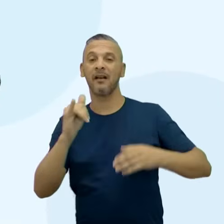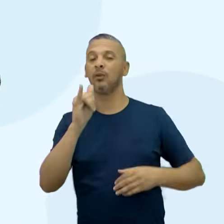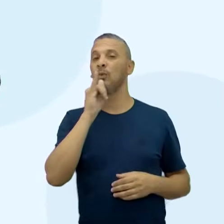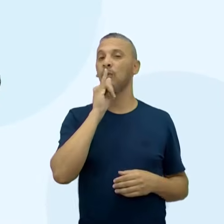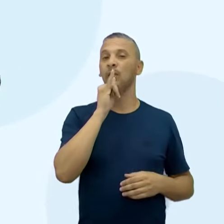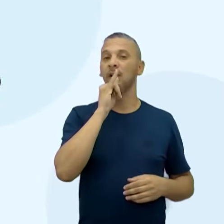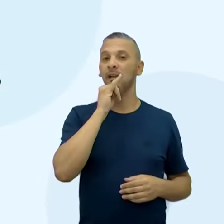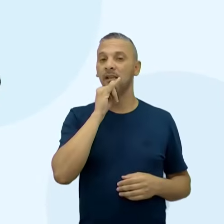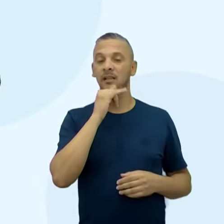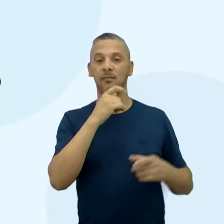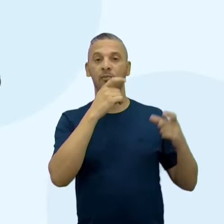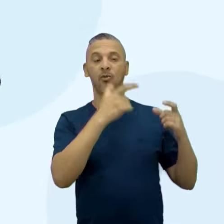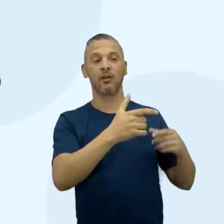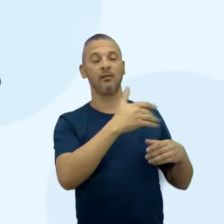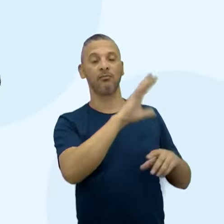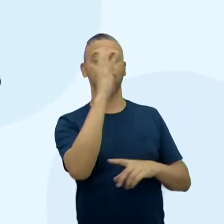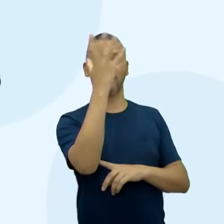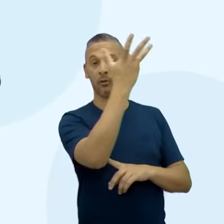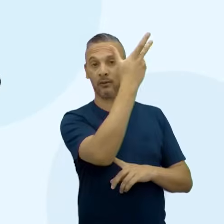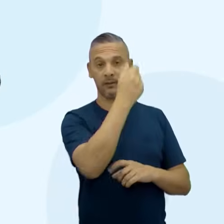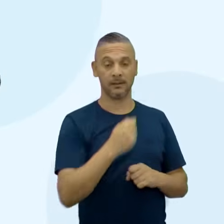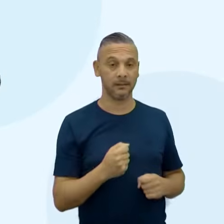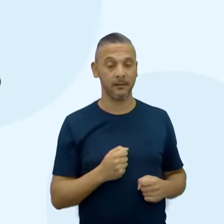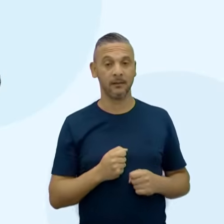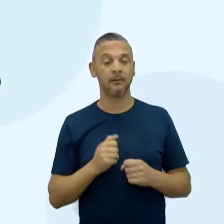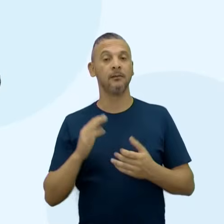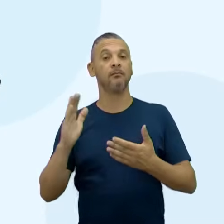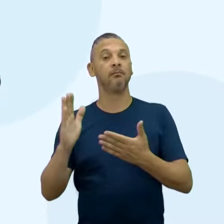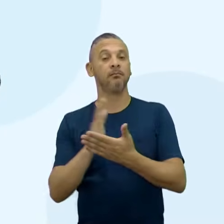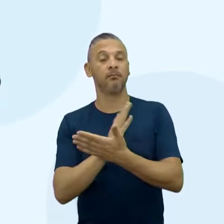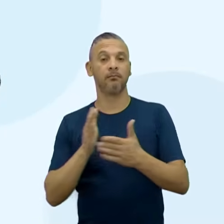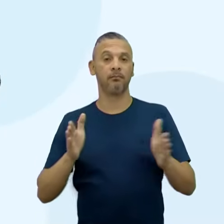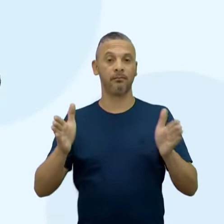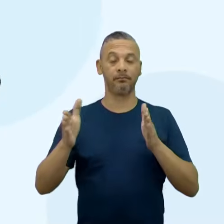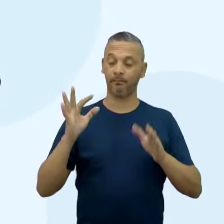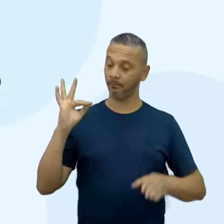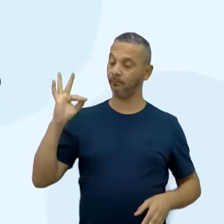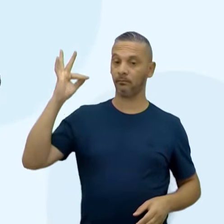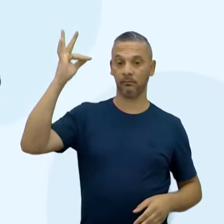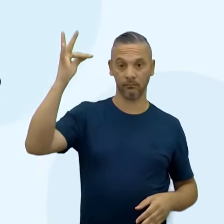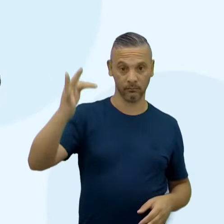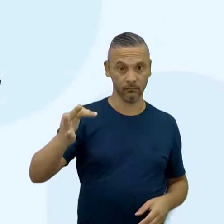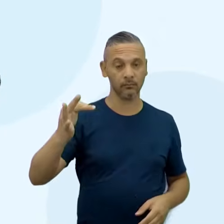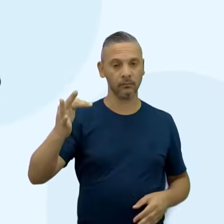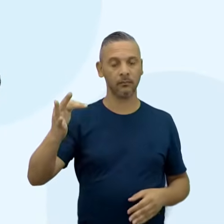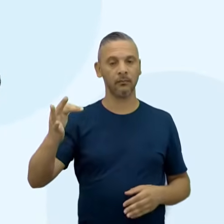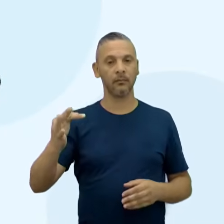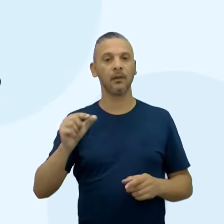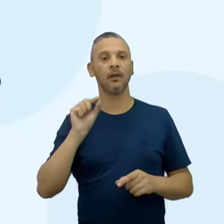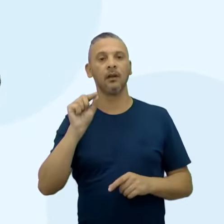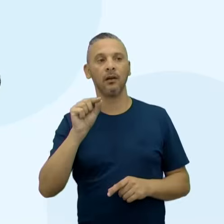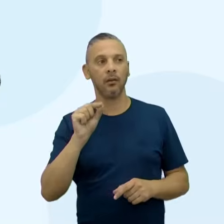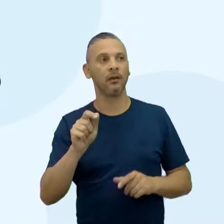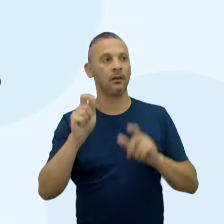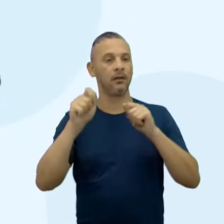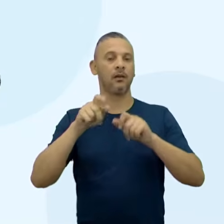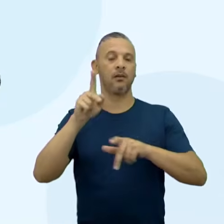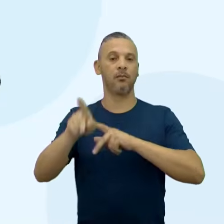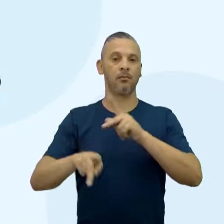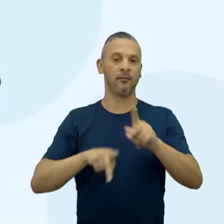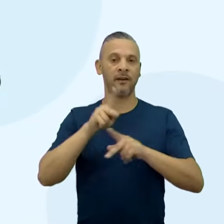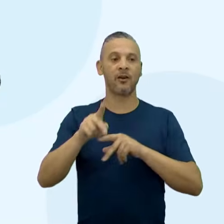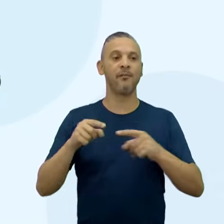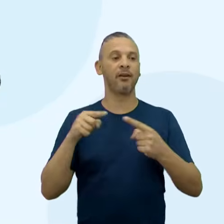que é deixado no estado de natureza. Então, em alguma época futura, quão vasta será a